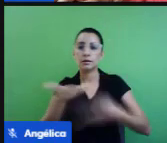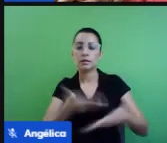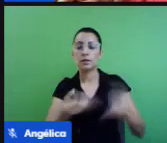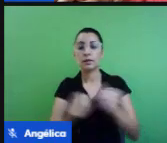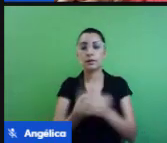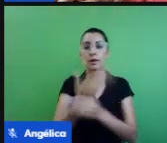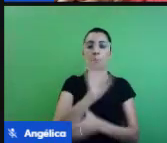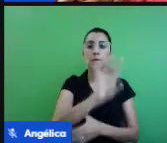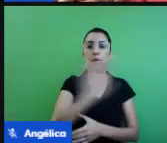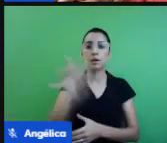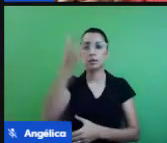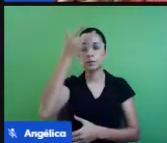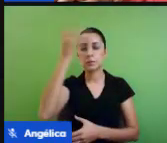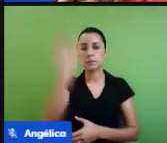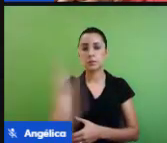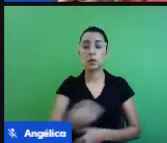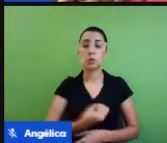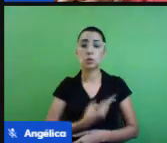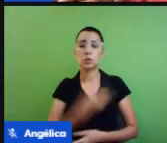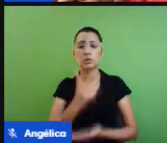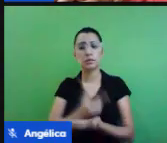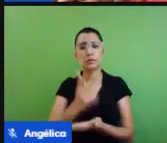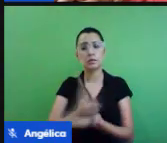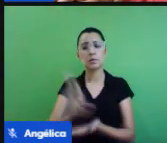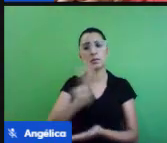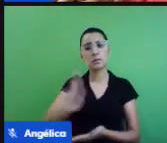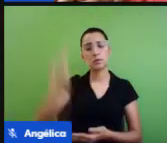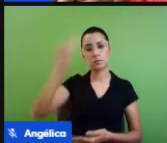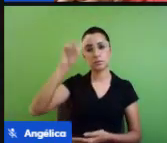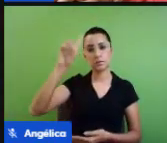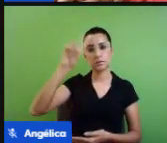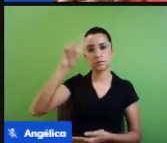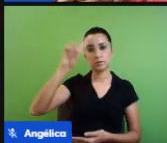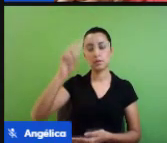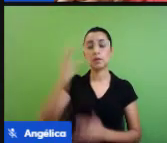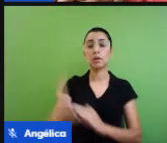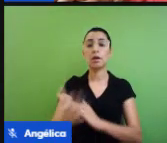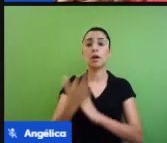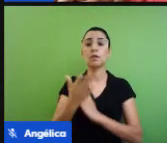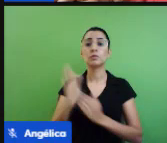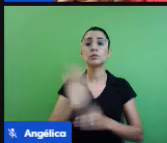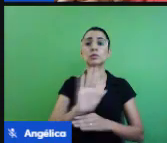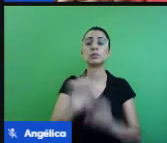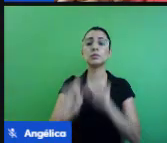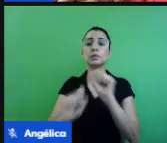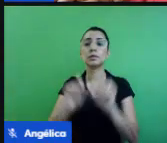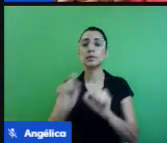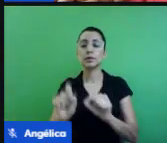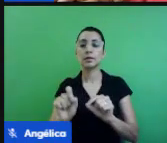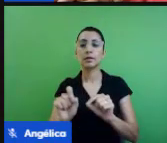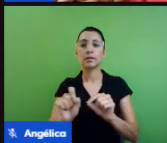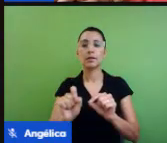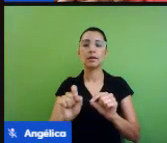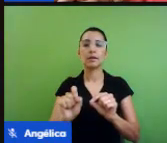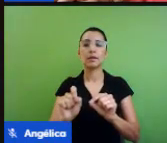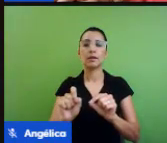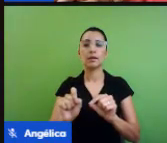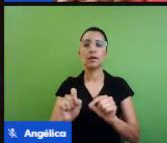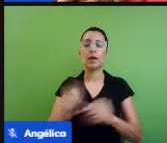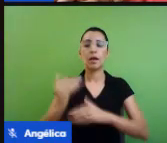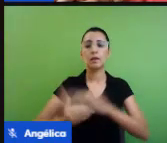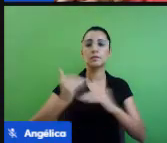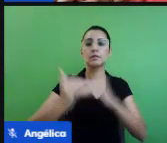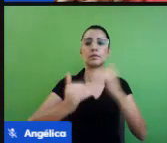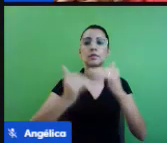assim, o número está presente no nosso dia a dia e nos oferecem várias situações que favorecem o desenvolvimento